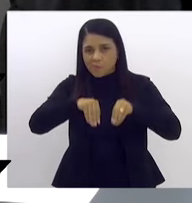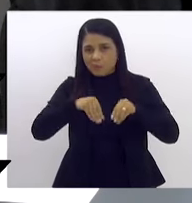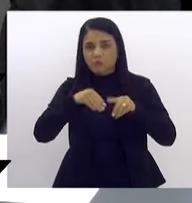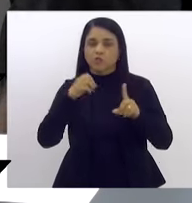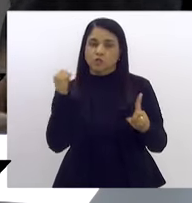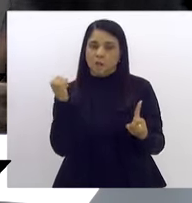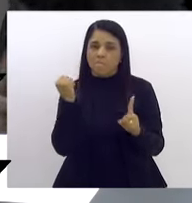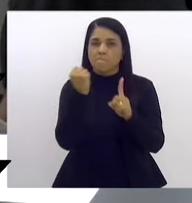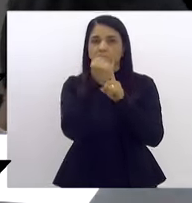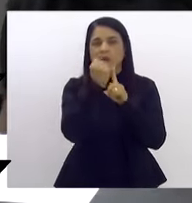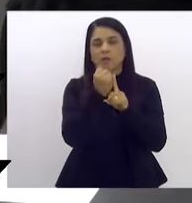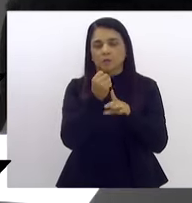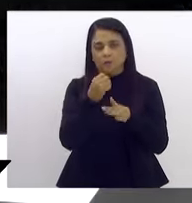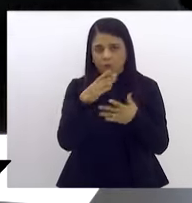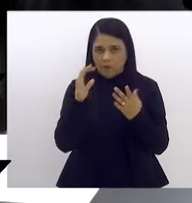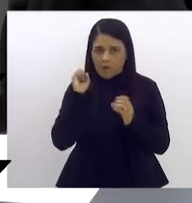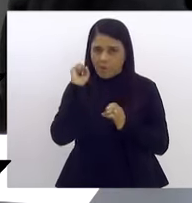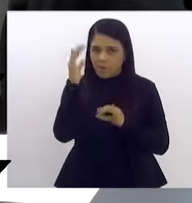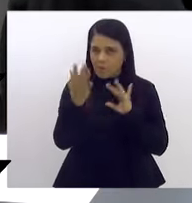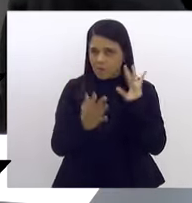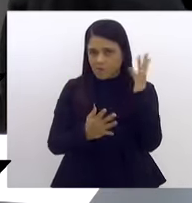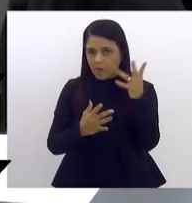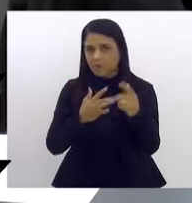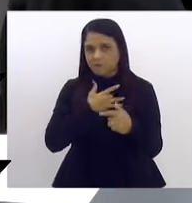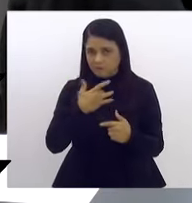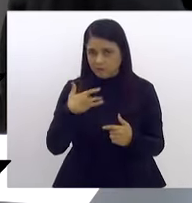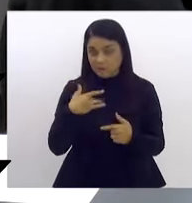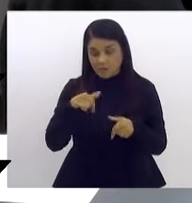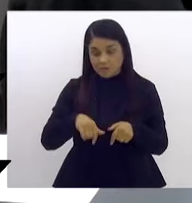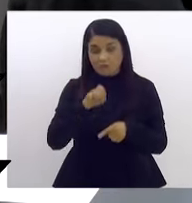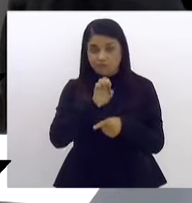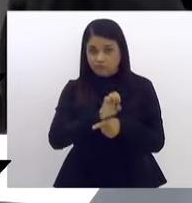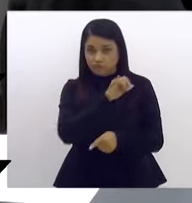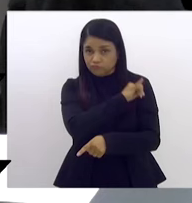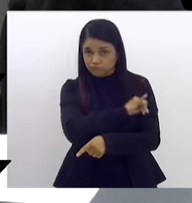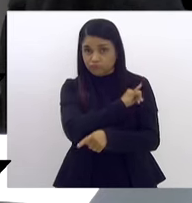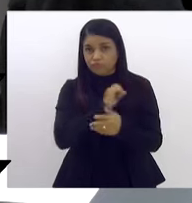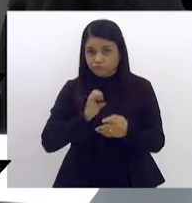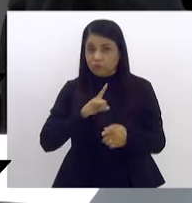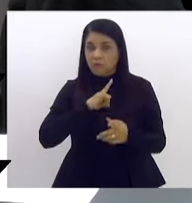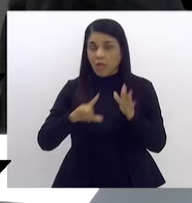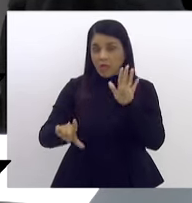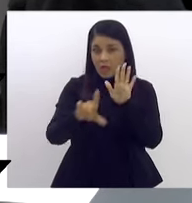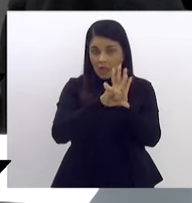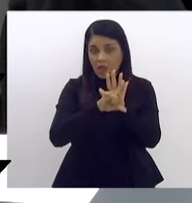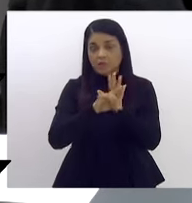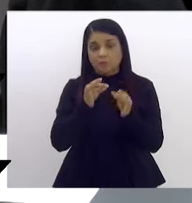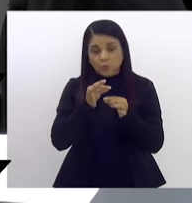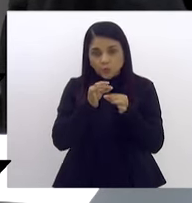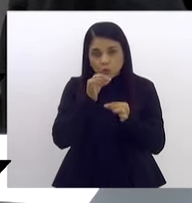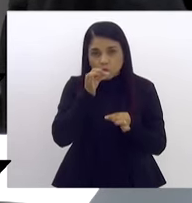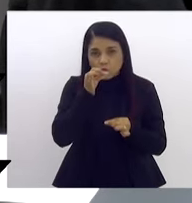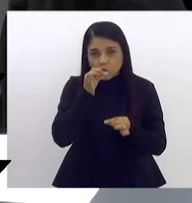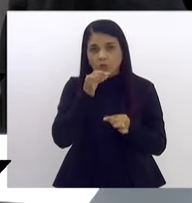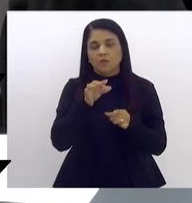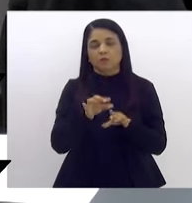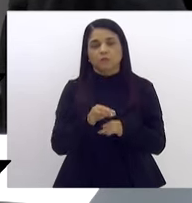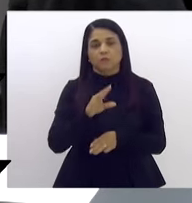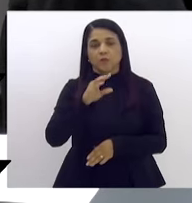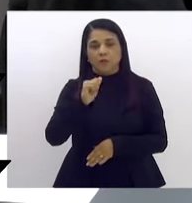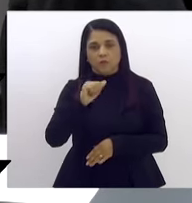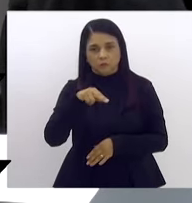né a gente aqui no estado do Rio de Janeiro mesmo tem né legislação sobre questão dos Canudos sobre vários